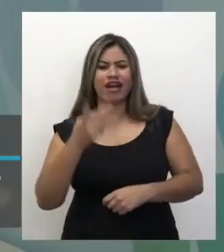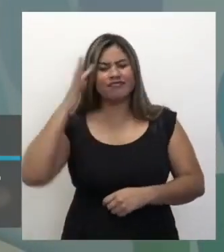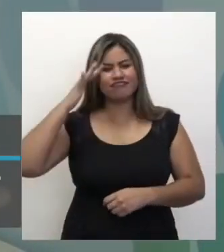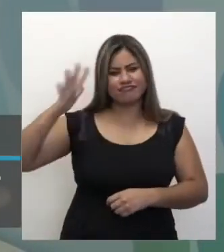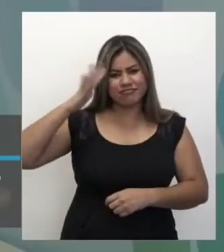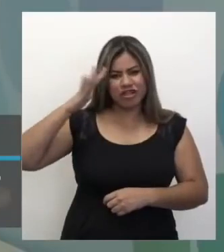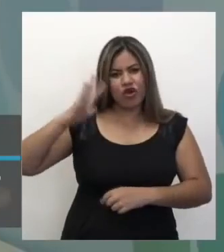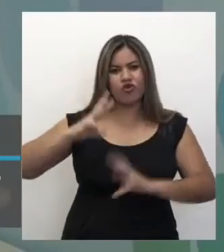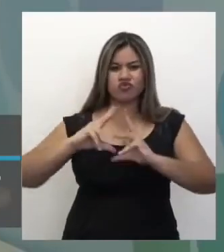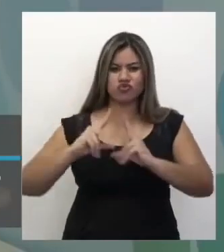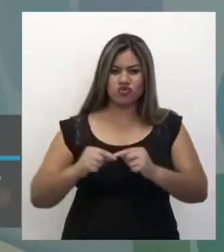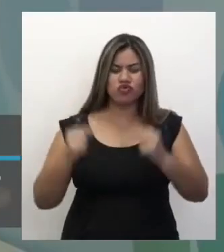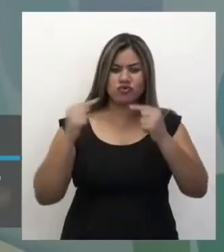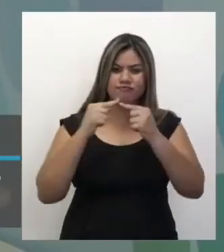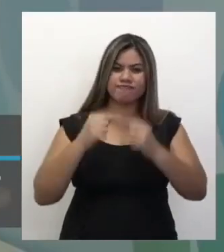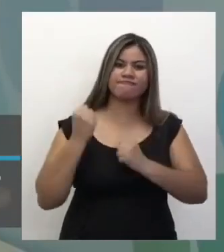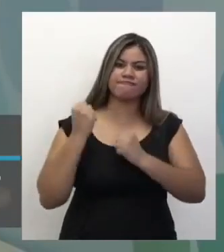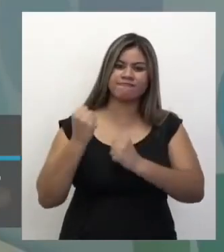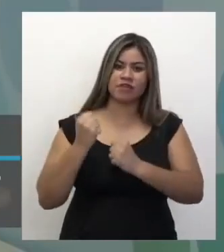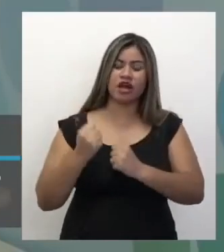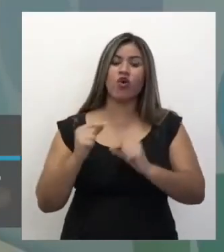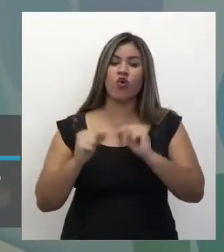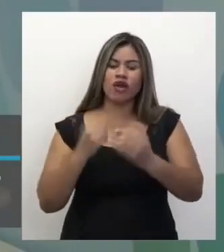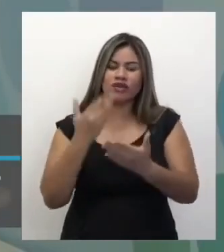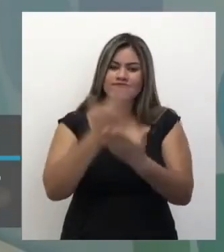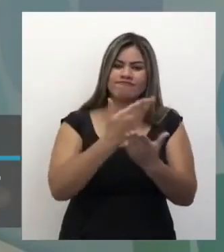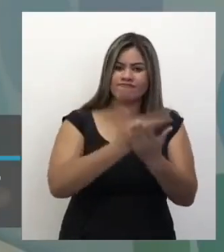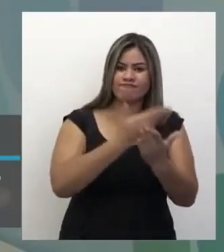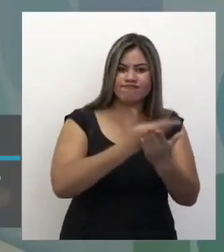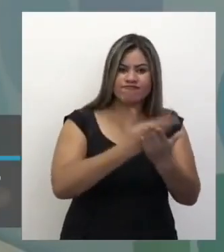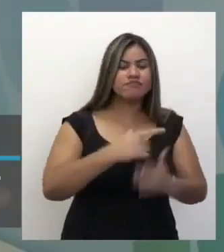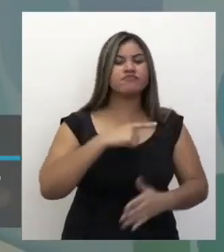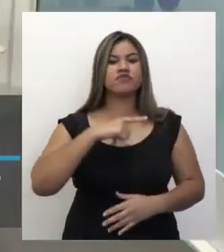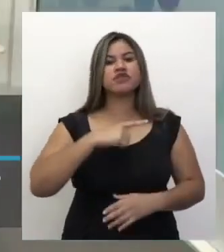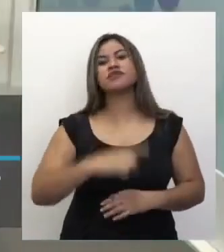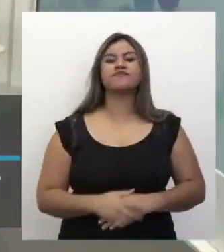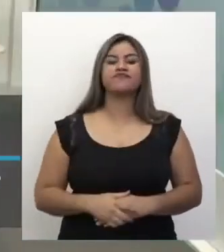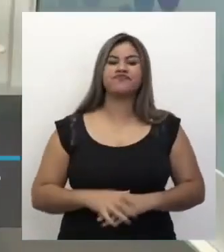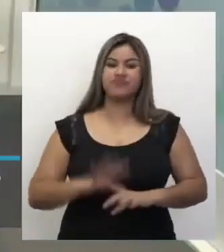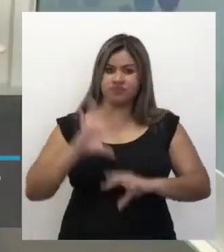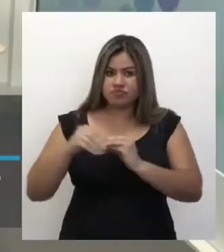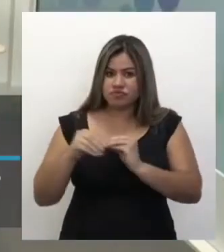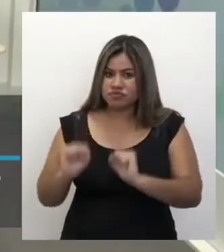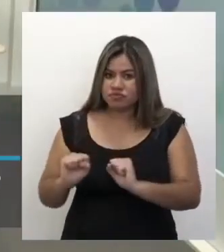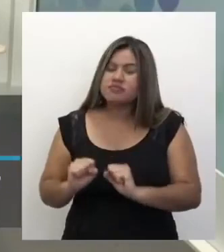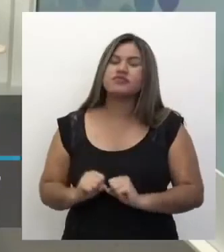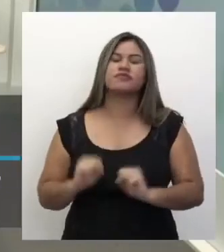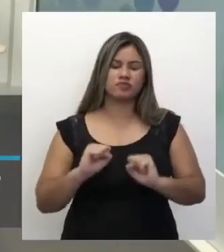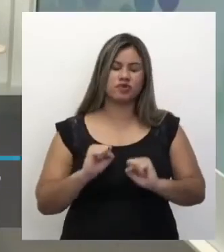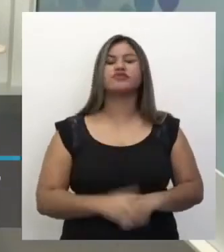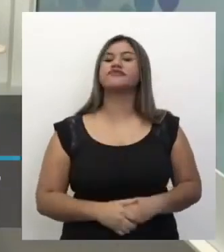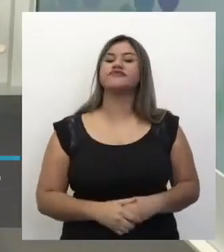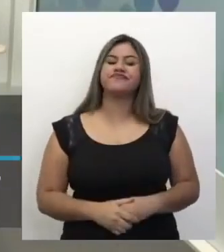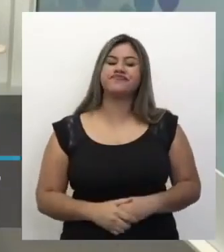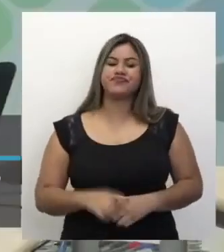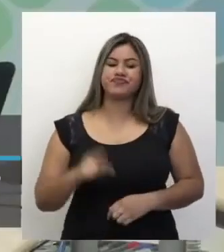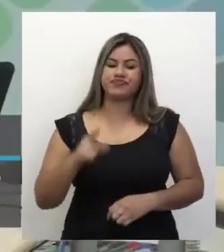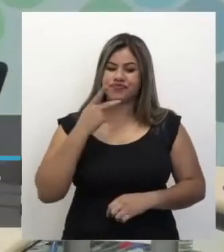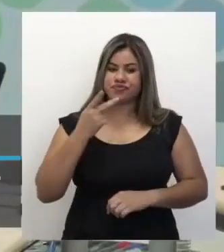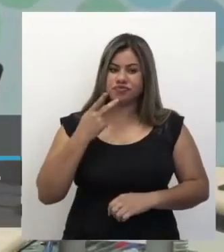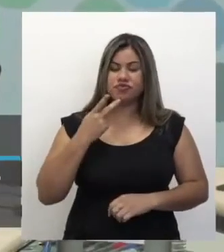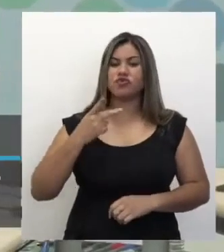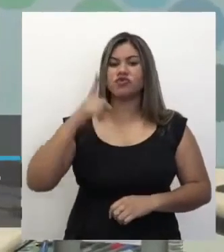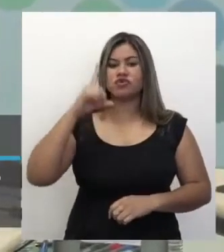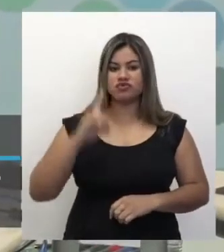para reforçar todo aquele estudo que é feito lá. Agora, posso falar só uma coisa sobre isso? Pode. Já que você falou de argumento de